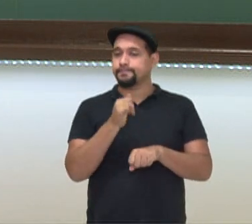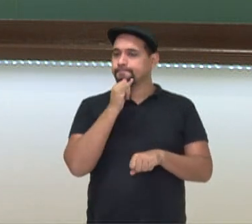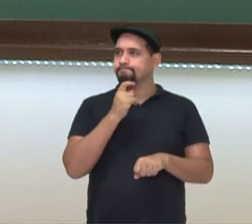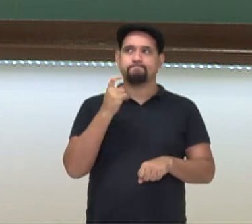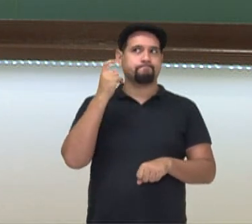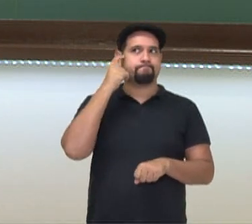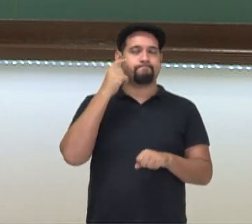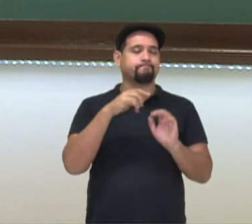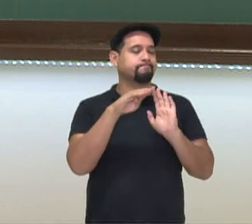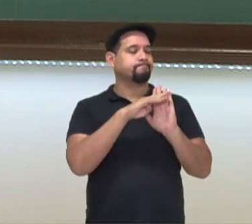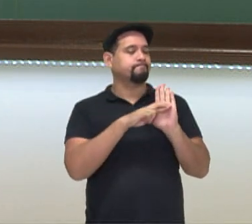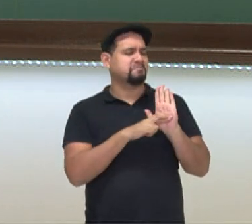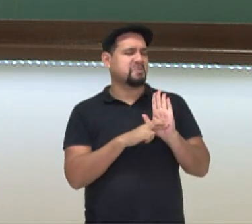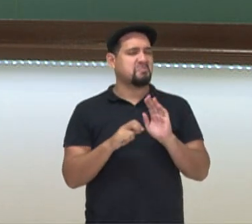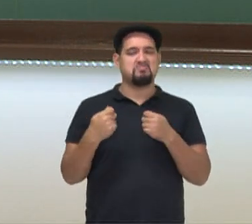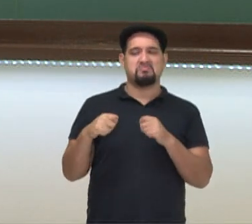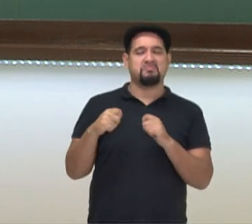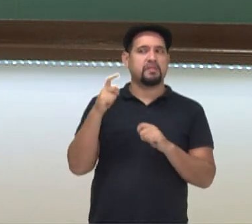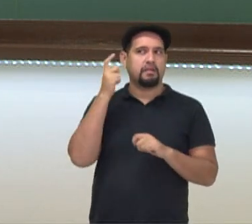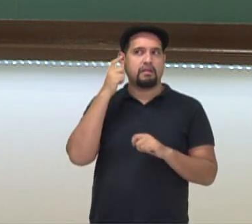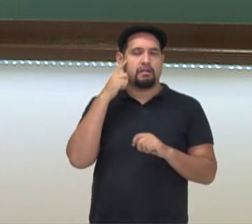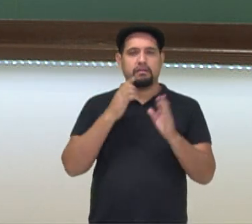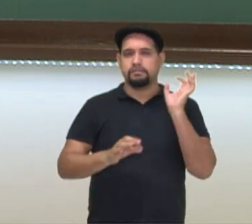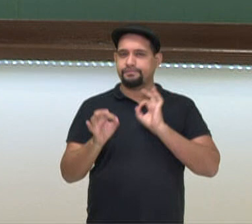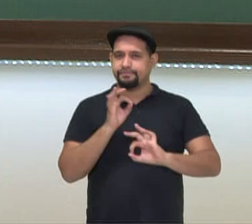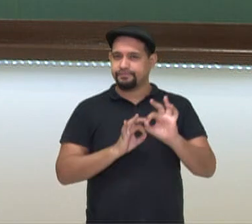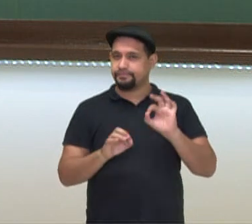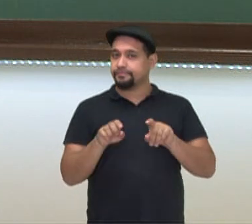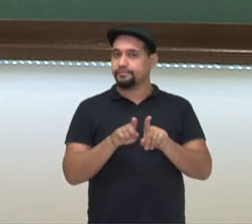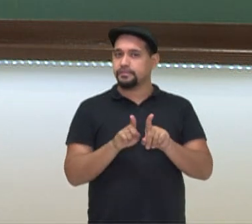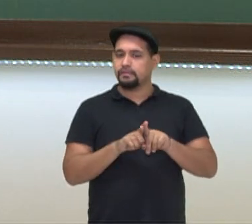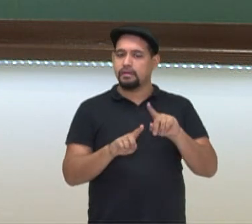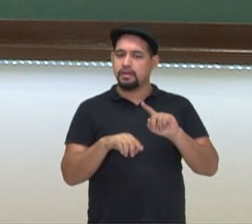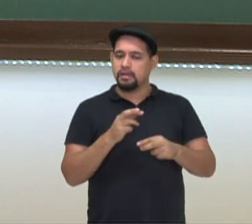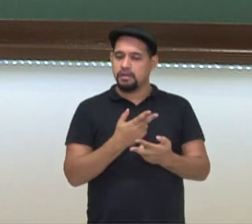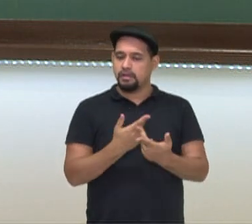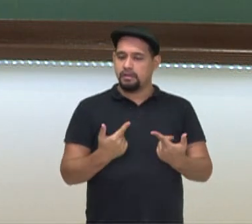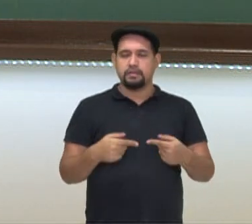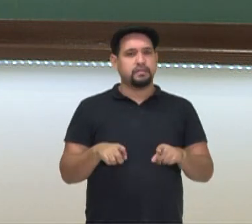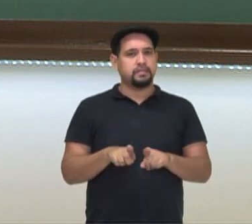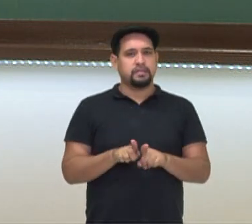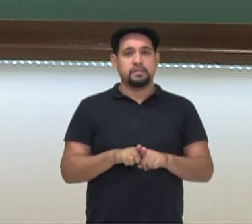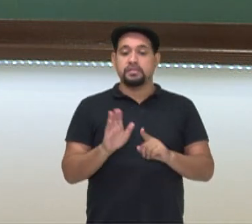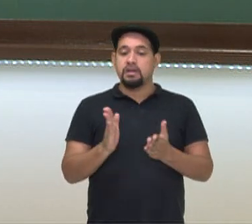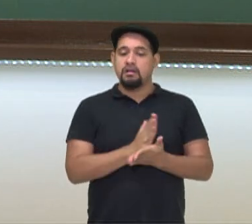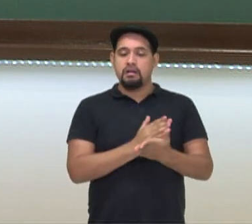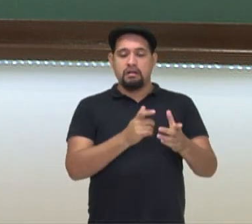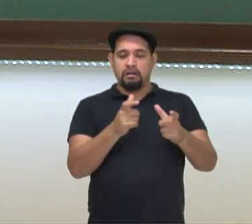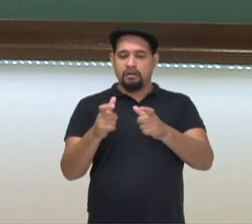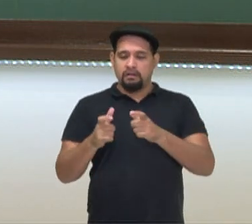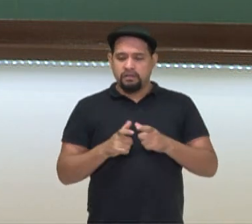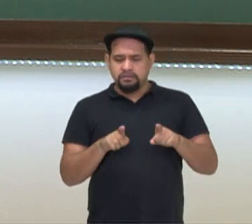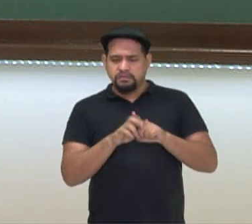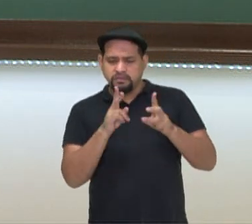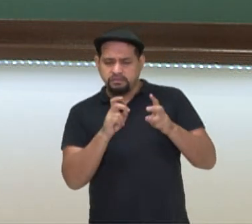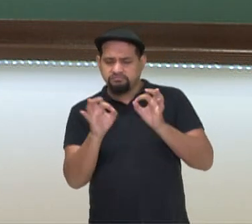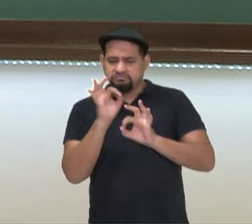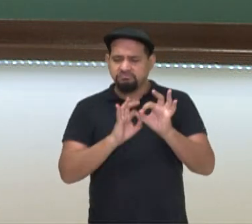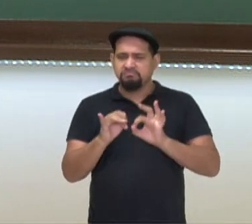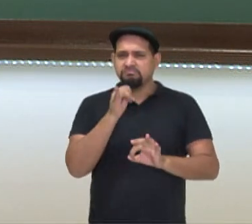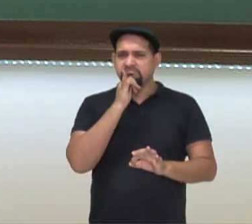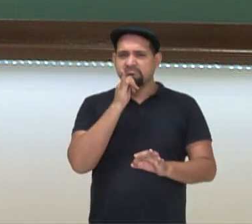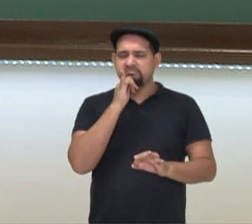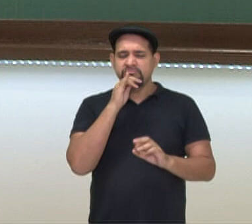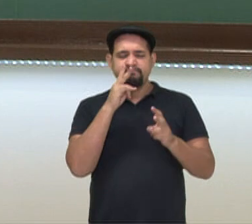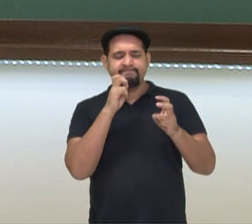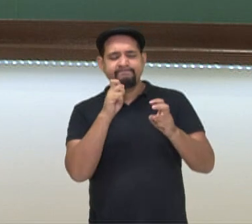no meu roteirinho ou não, improviso, né? A partir de um objeto, de um local. Ah, nós vamos improvisar agora pensando